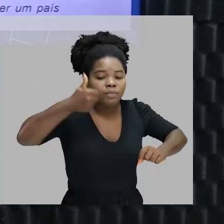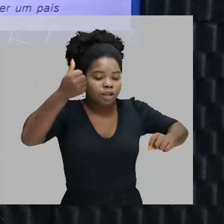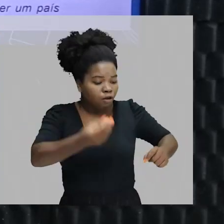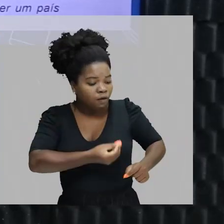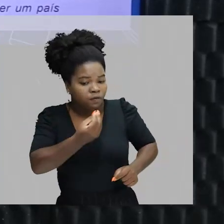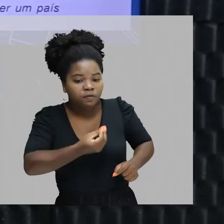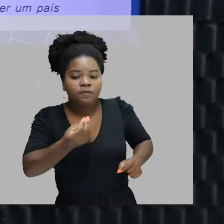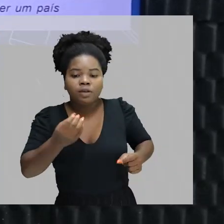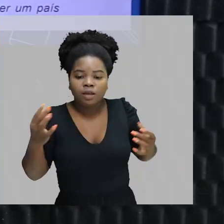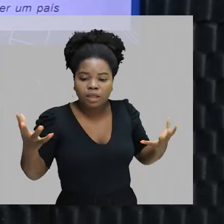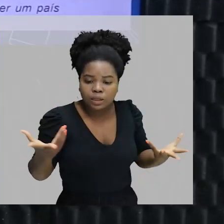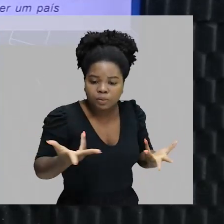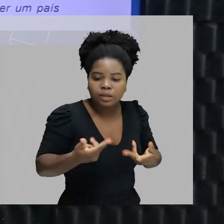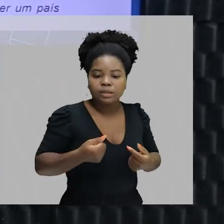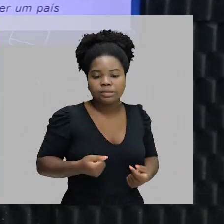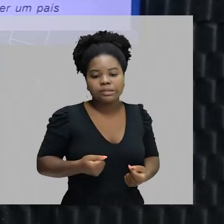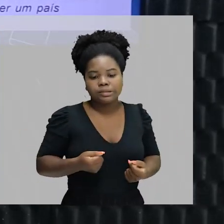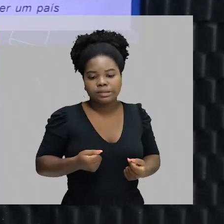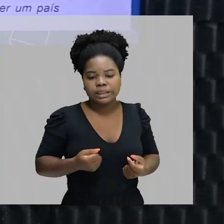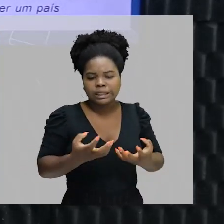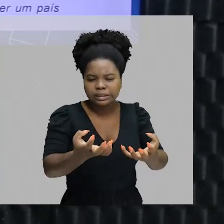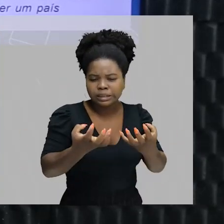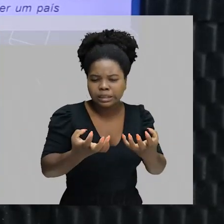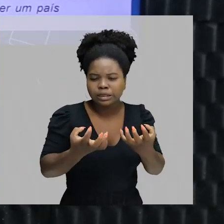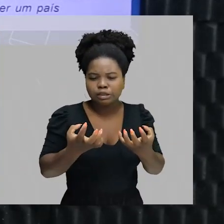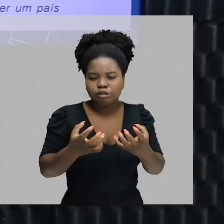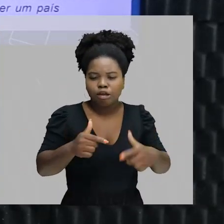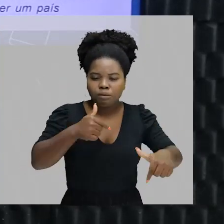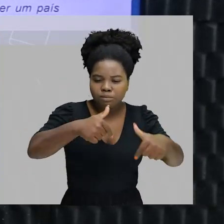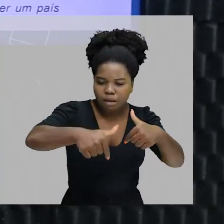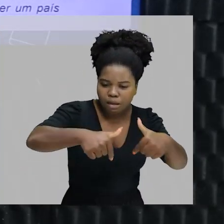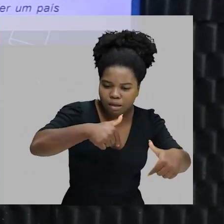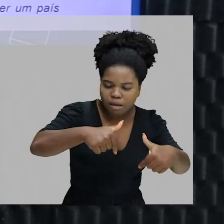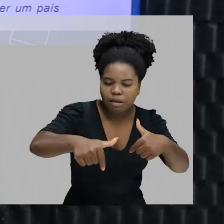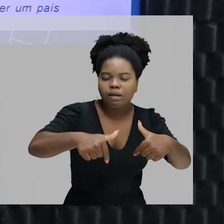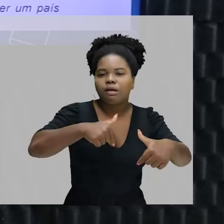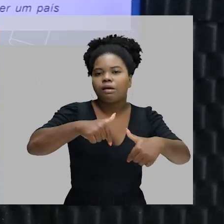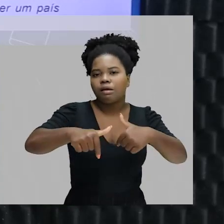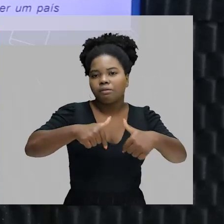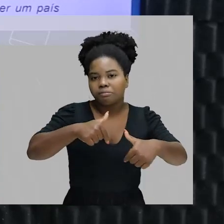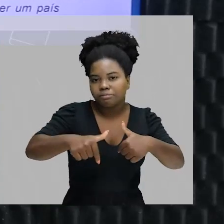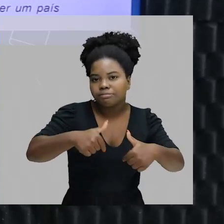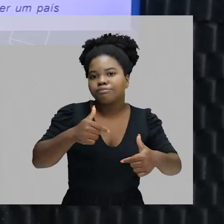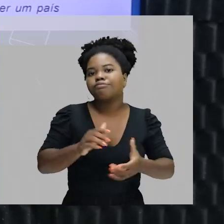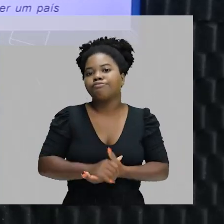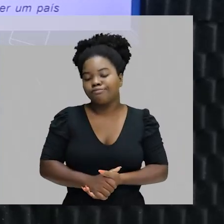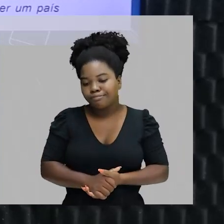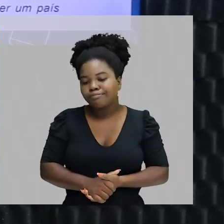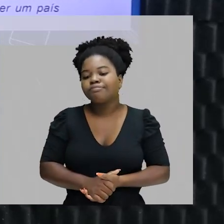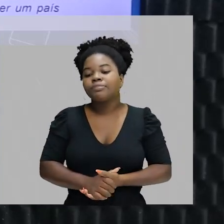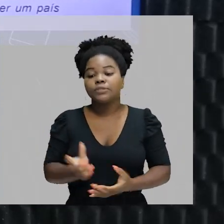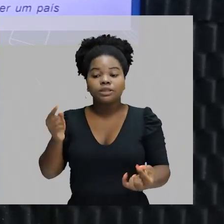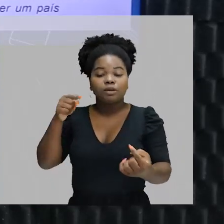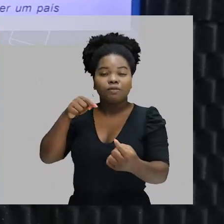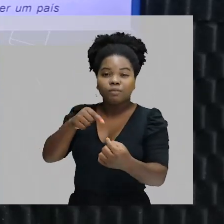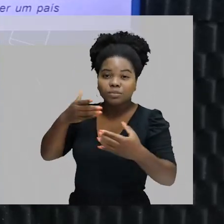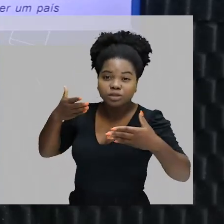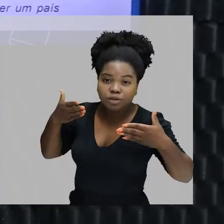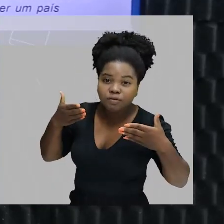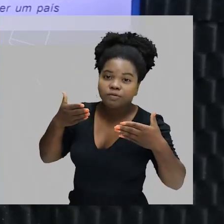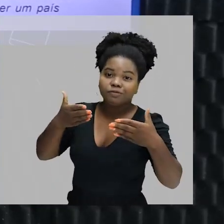vida, baseado na busca por emprego, galera, tá certo? Esse vai ser o grande elemento